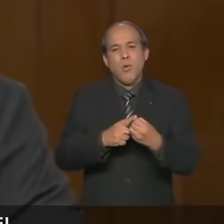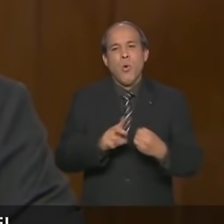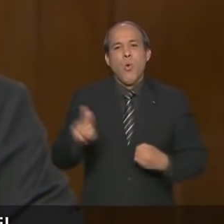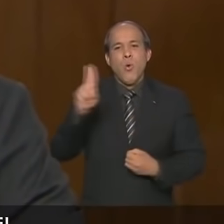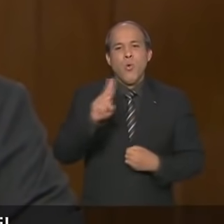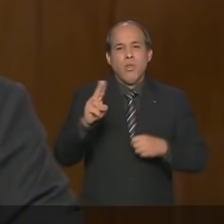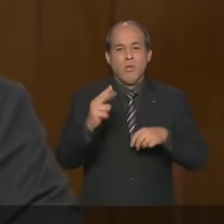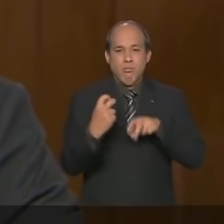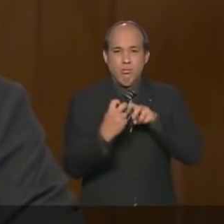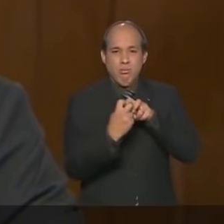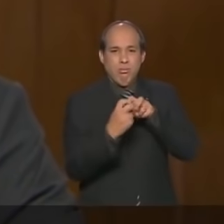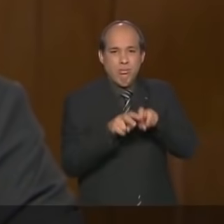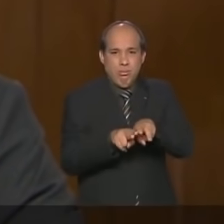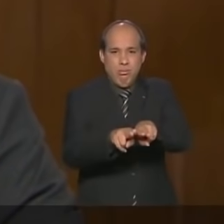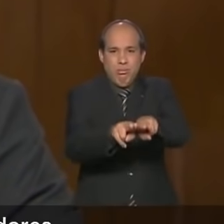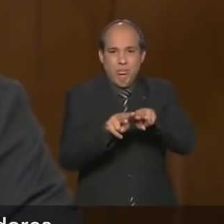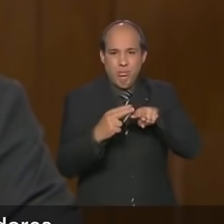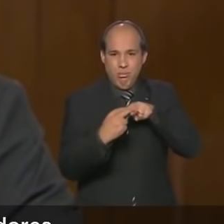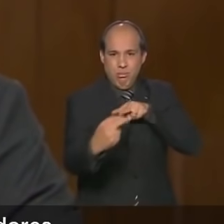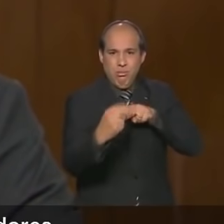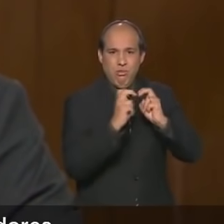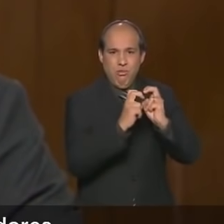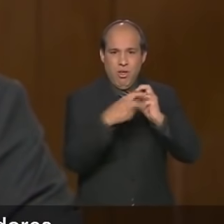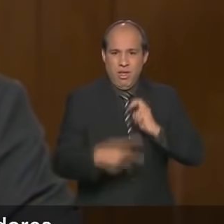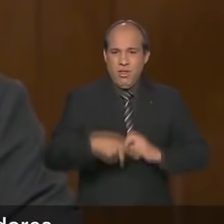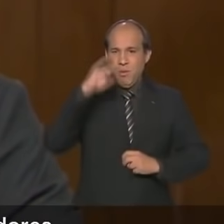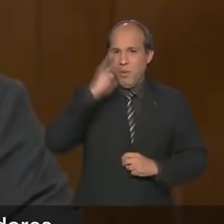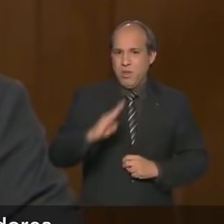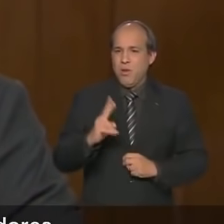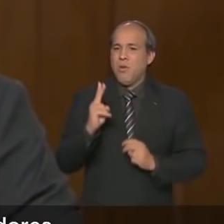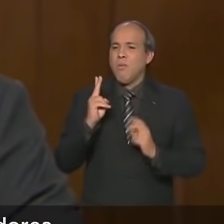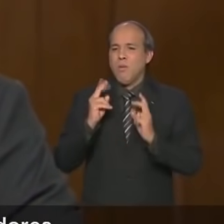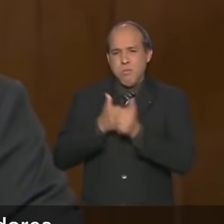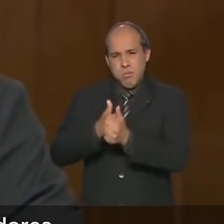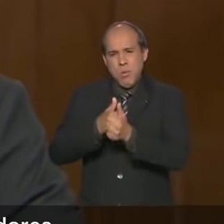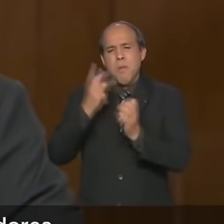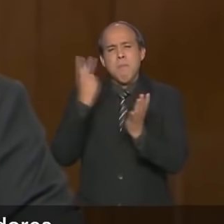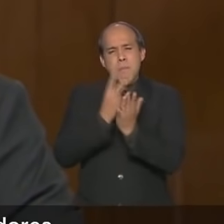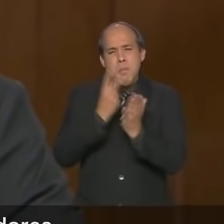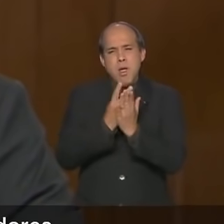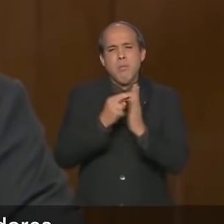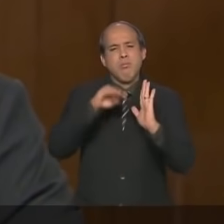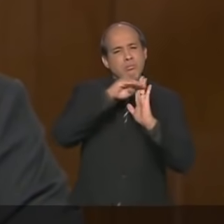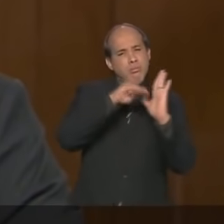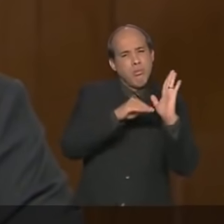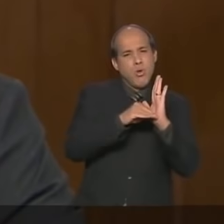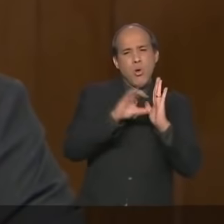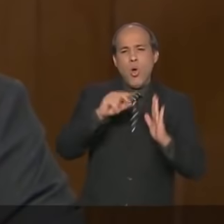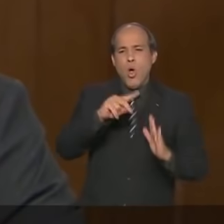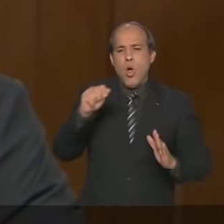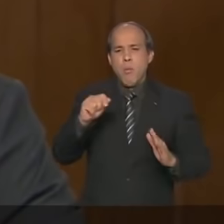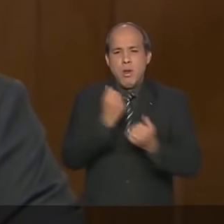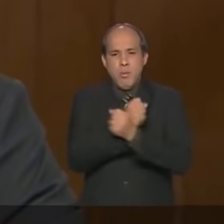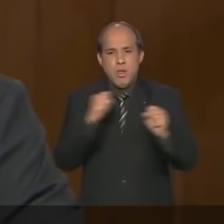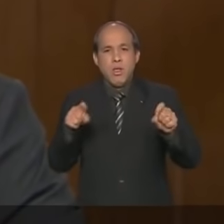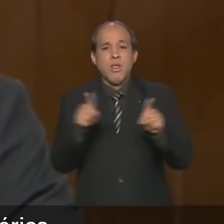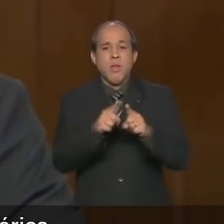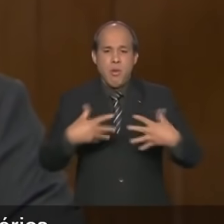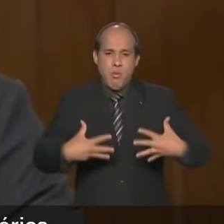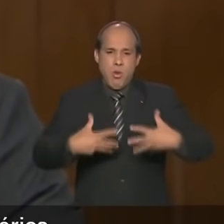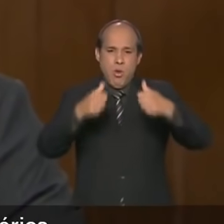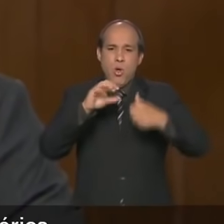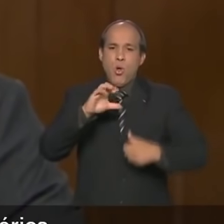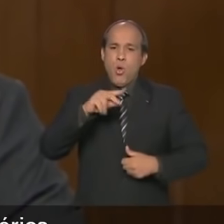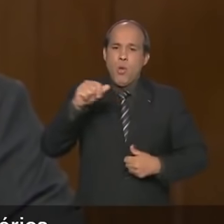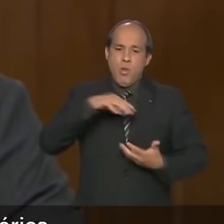no Brasil seguindo o mesmo protocolo da Copa Libertadores eliminatórias da Copa do